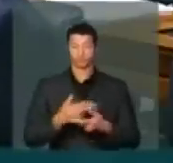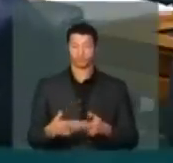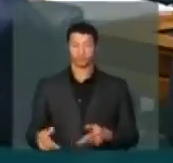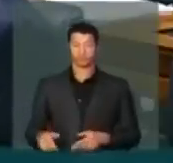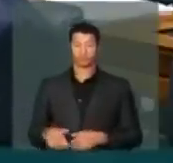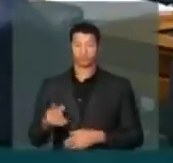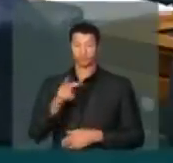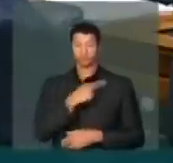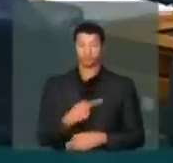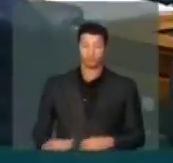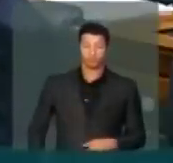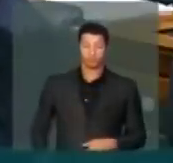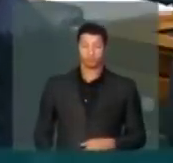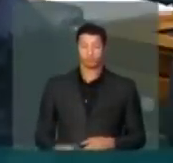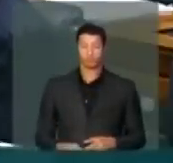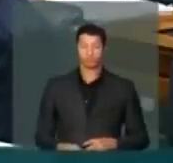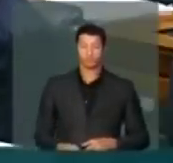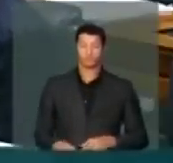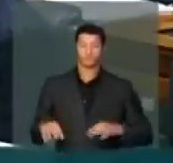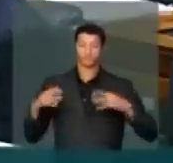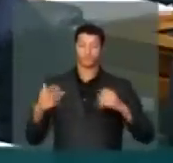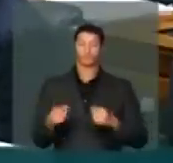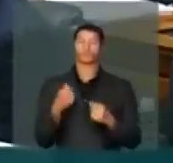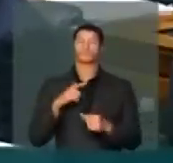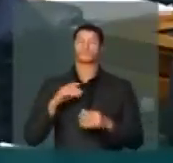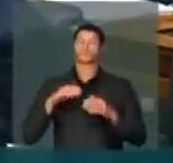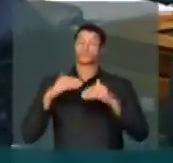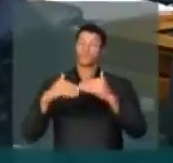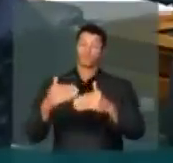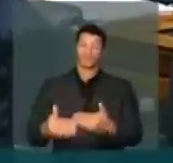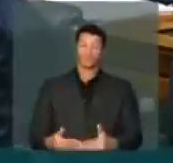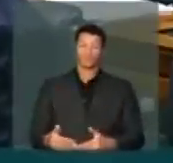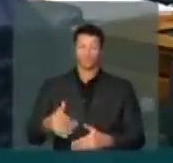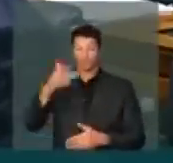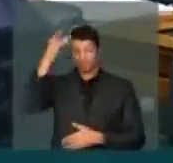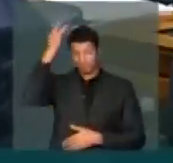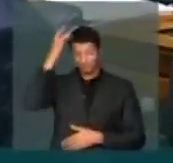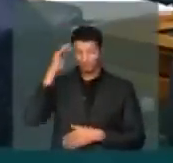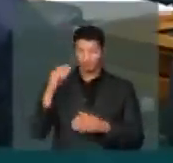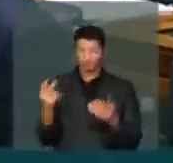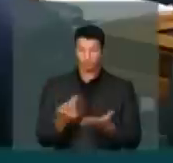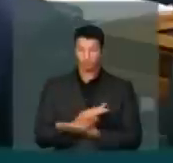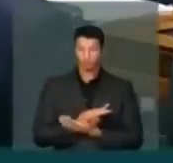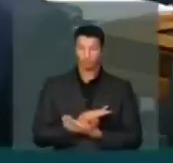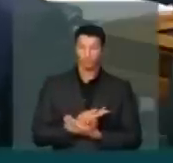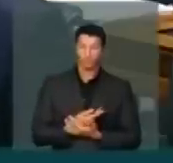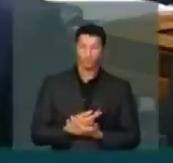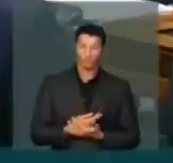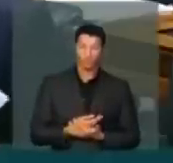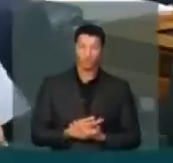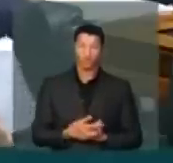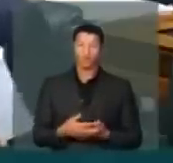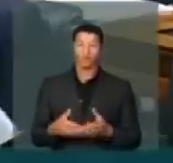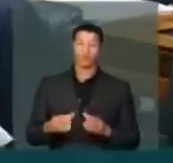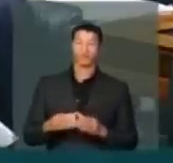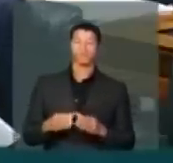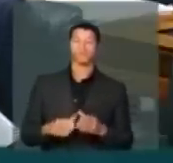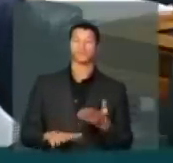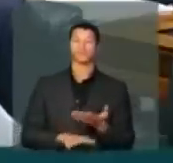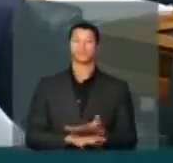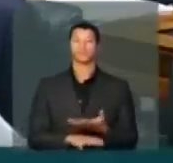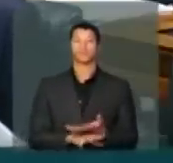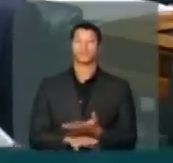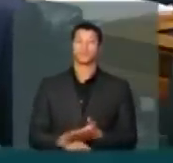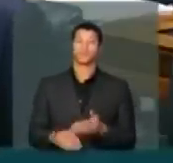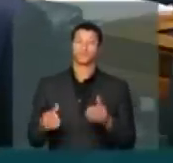Infelizmente, ao nível presidencial, tudo tem transcorrido de uma maneira absolutamente equivocada. Esse conjunto de matérias